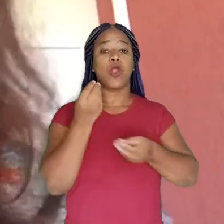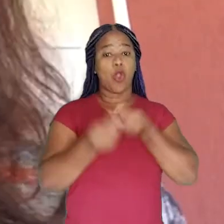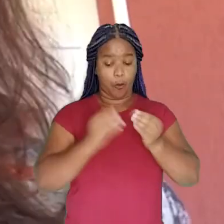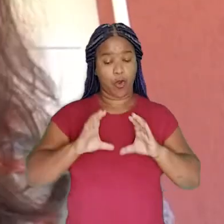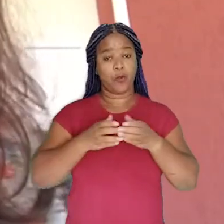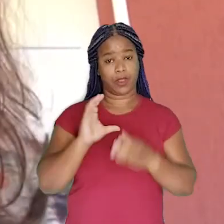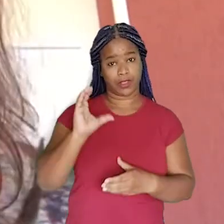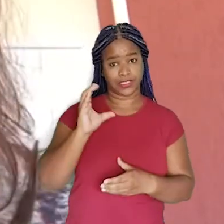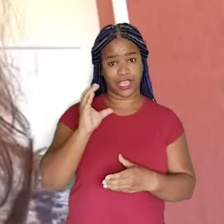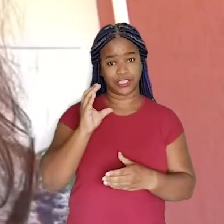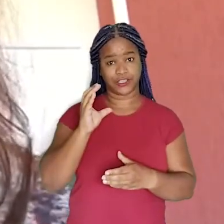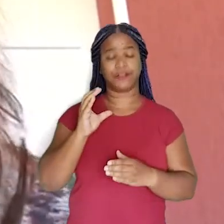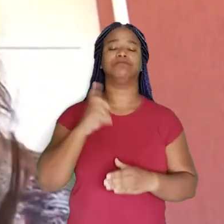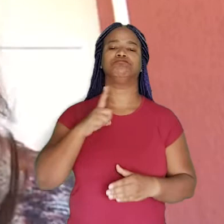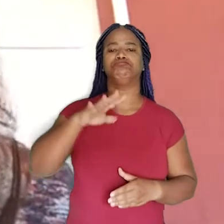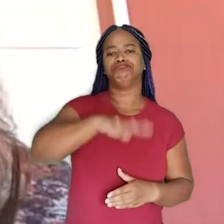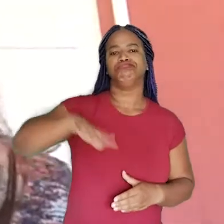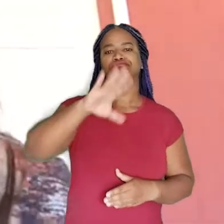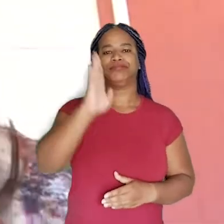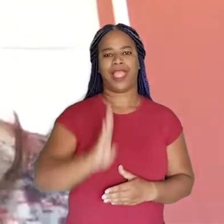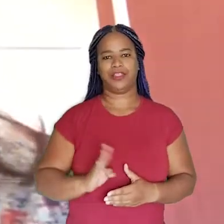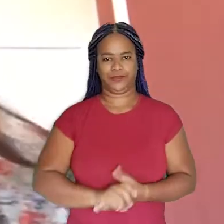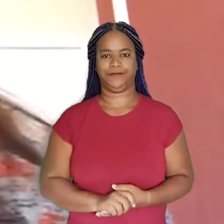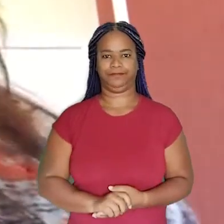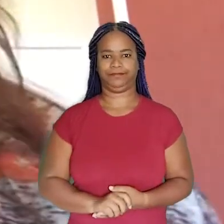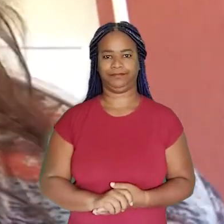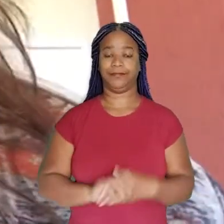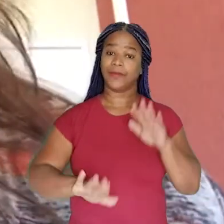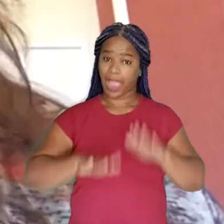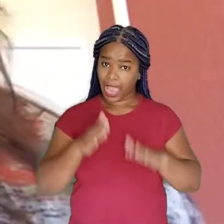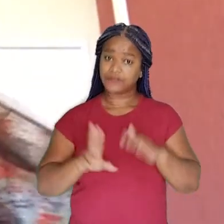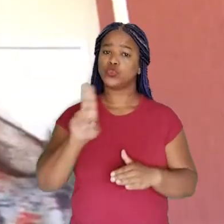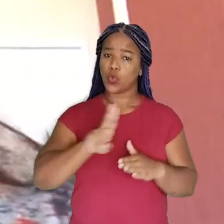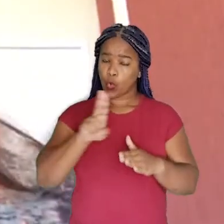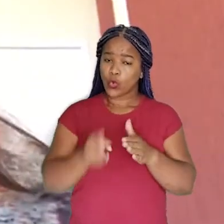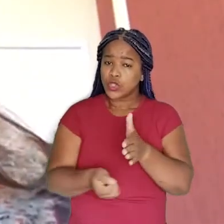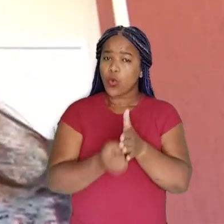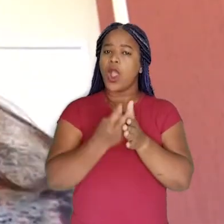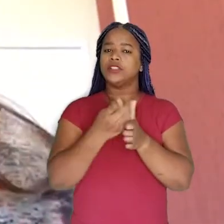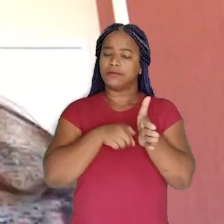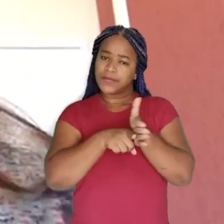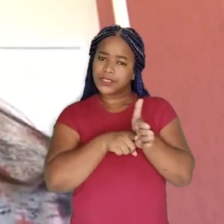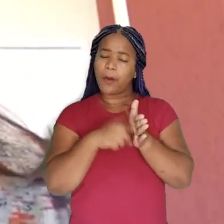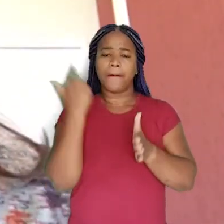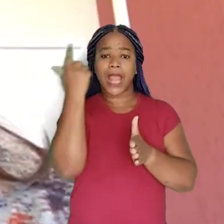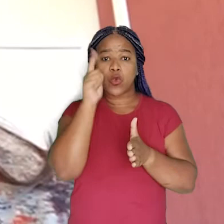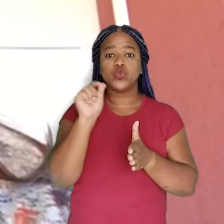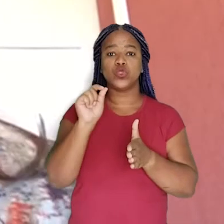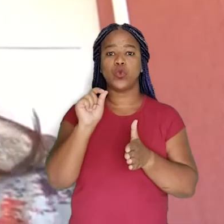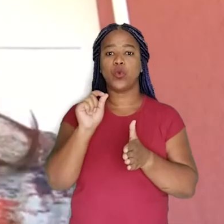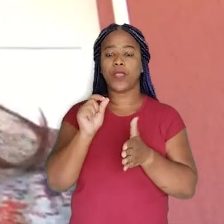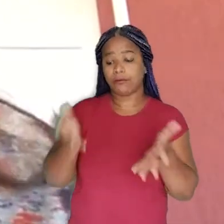dessa comunidade científica no nosso quadro nacional. É, às vezes, utilizado esse número, inclusive, para